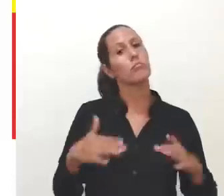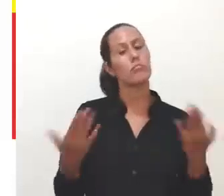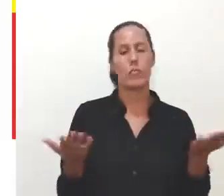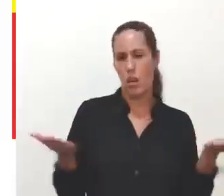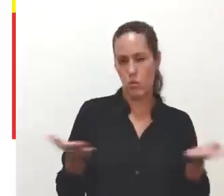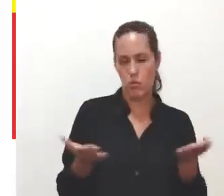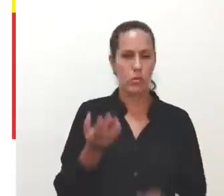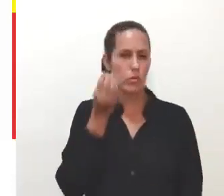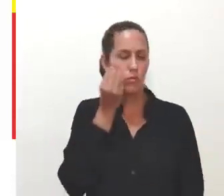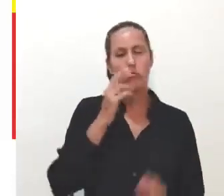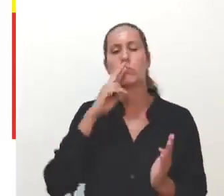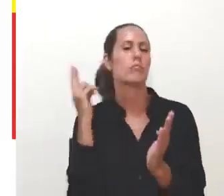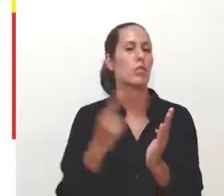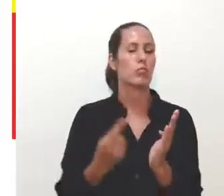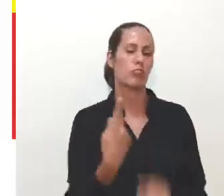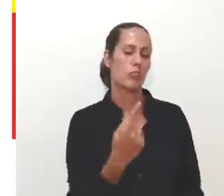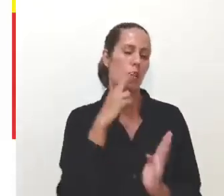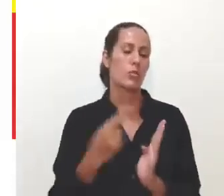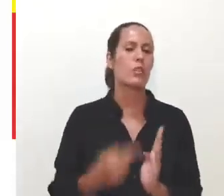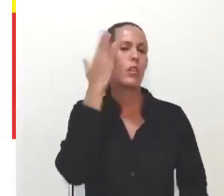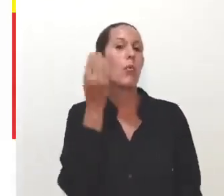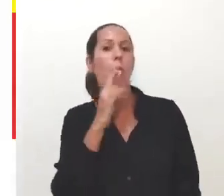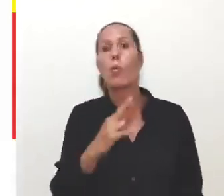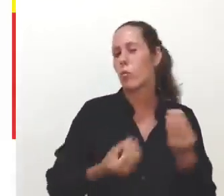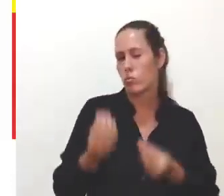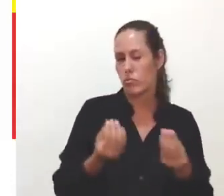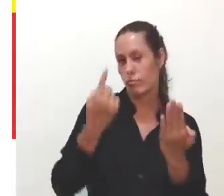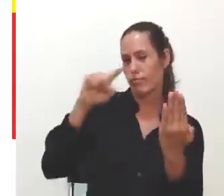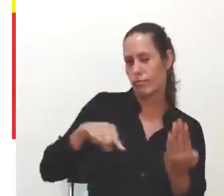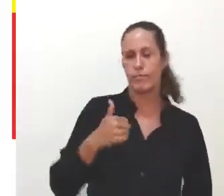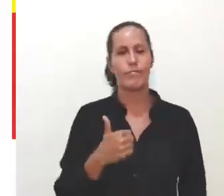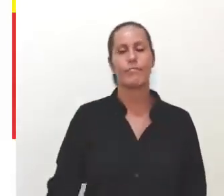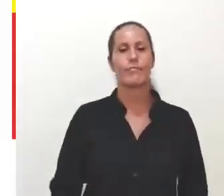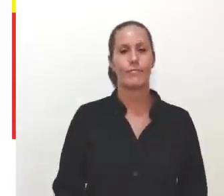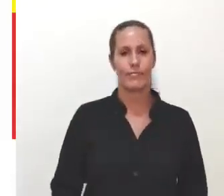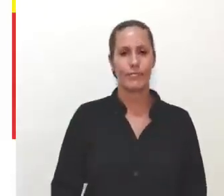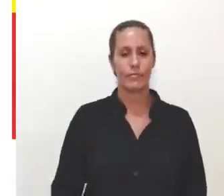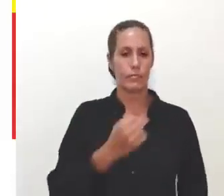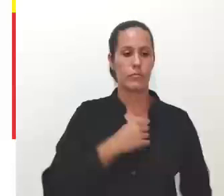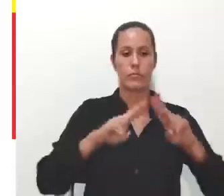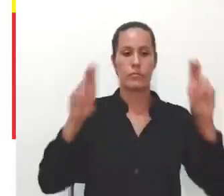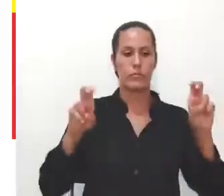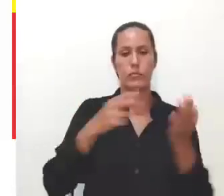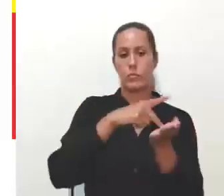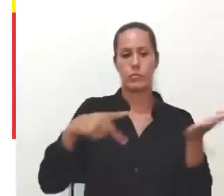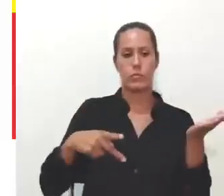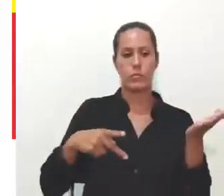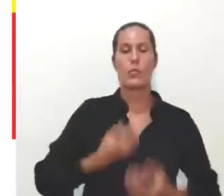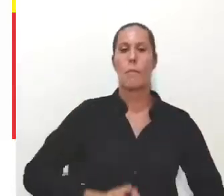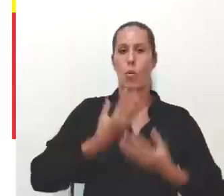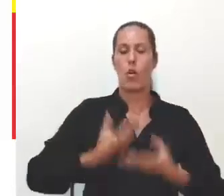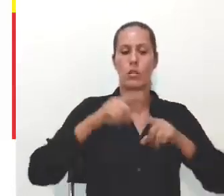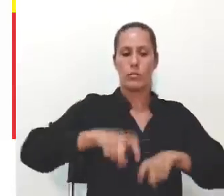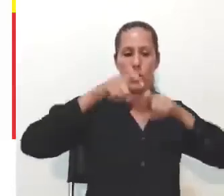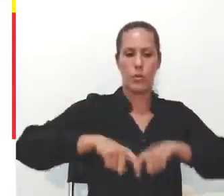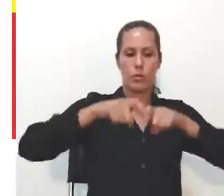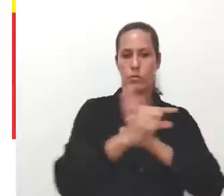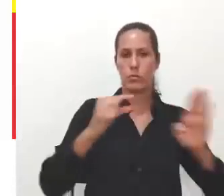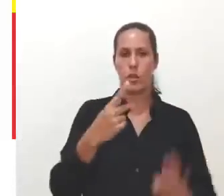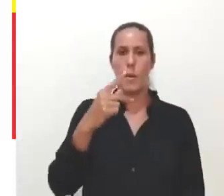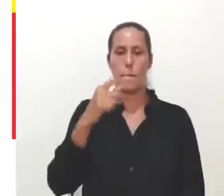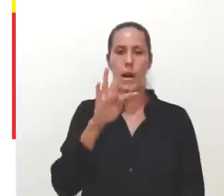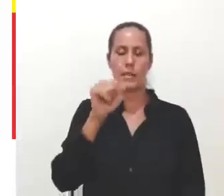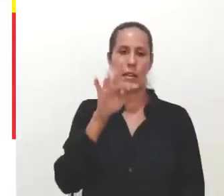Já conseguiu responder? Então agora a gente vai responder juntinhos para saber como é que estão essas suas respostas aí. Primeiros passos.